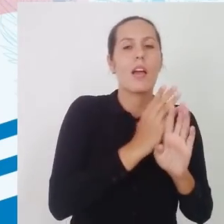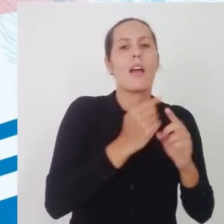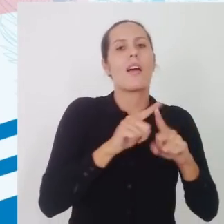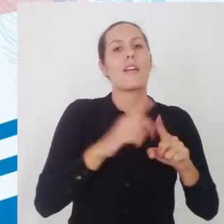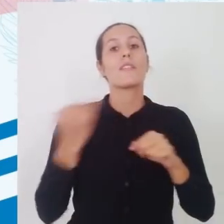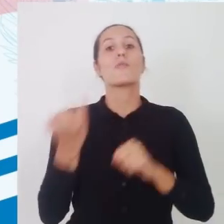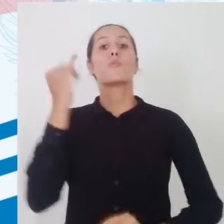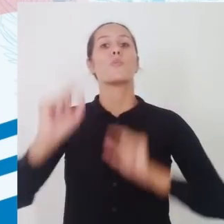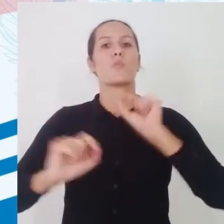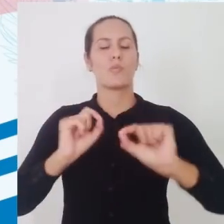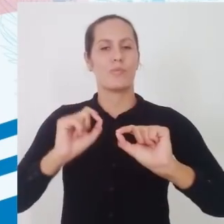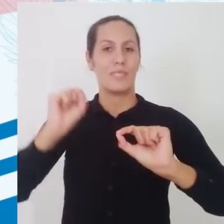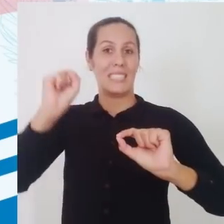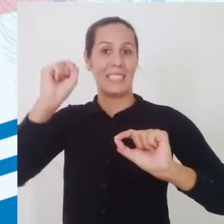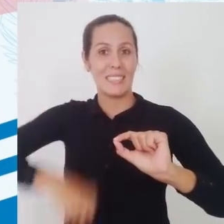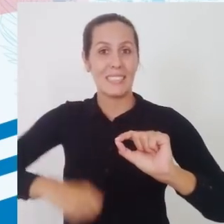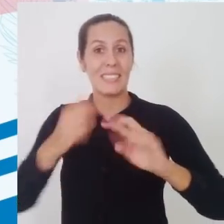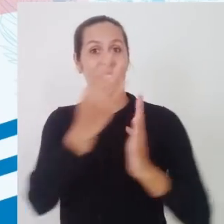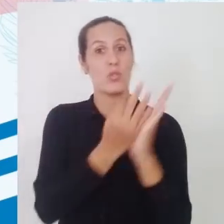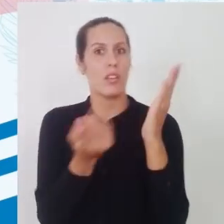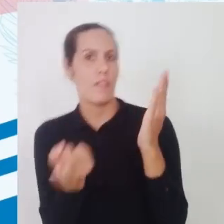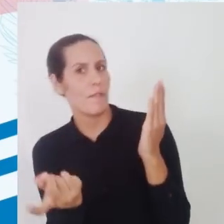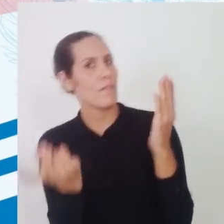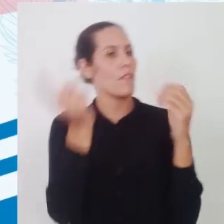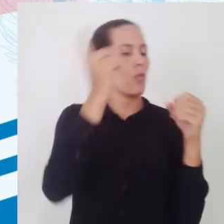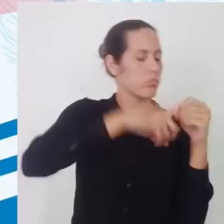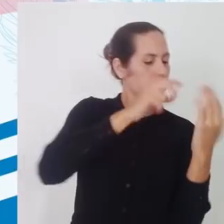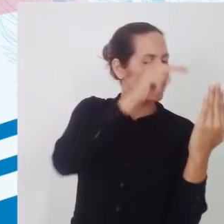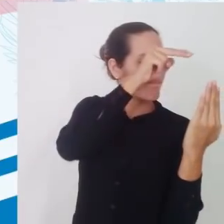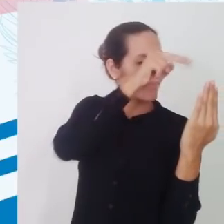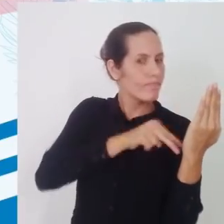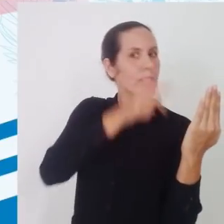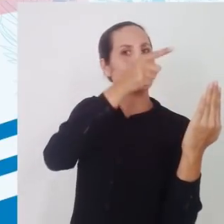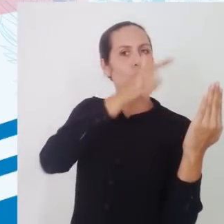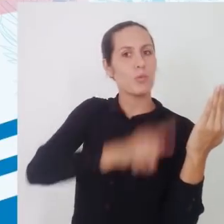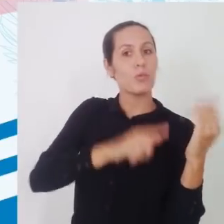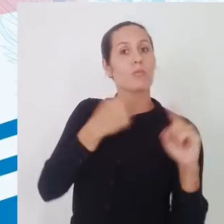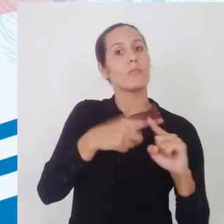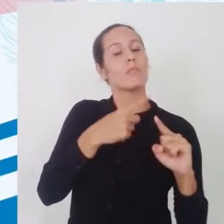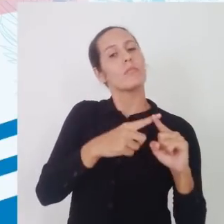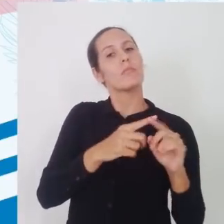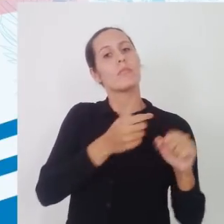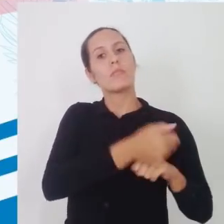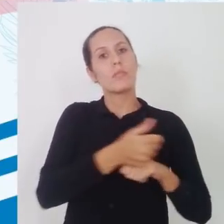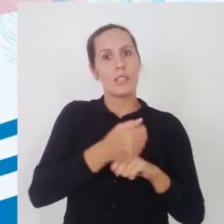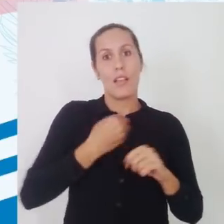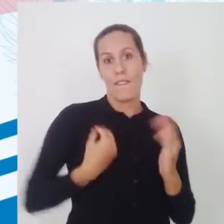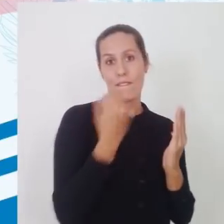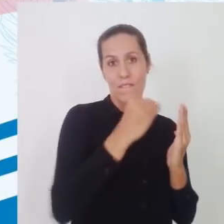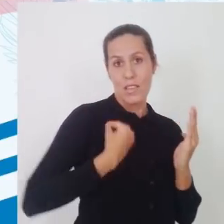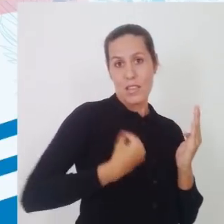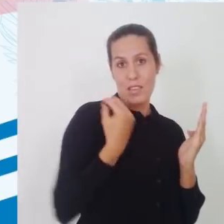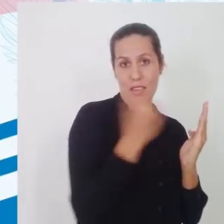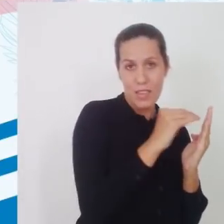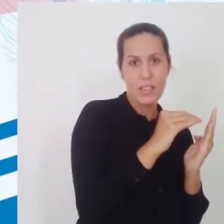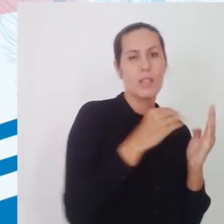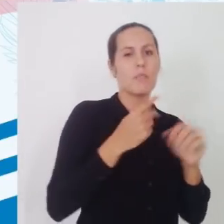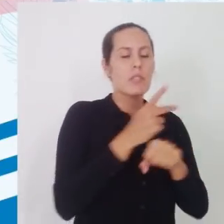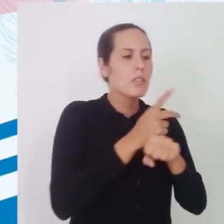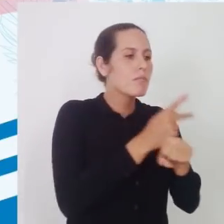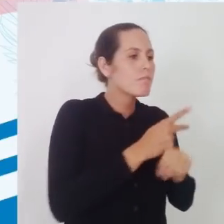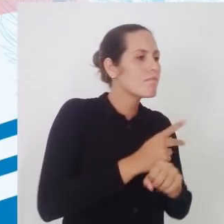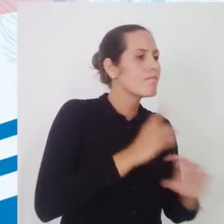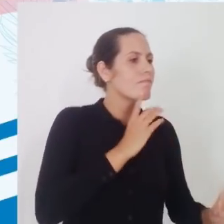de identificar, é importante sim voltar e reler o texto. As pistas devem ser encontradas,